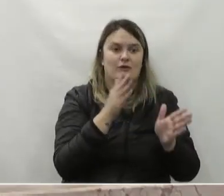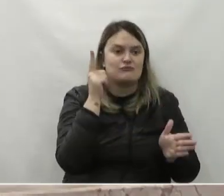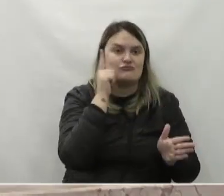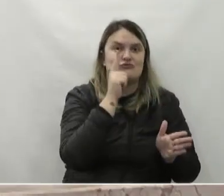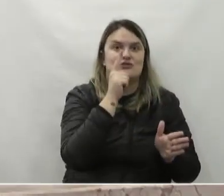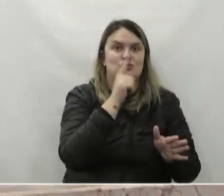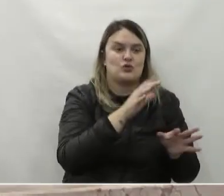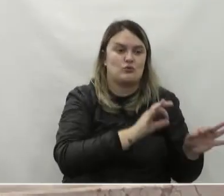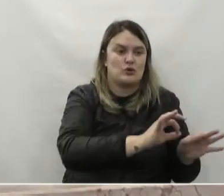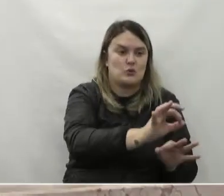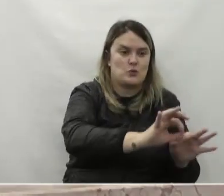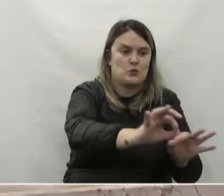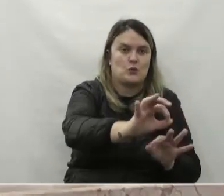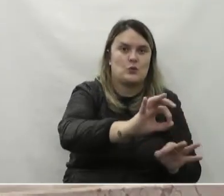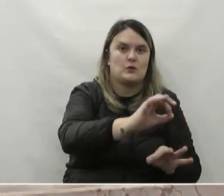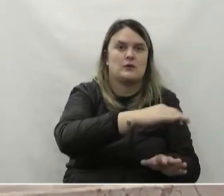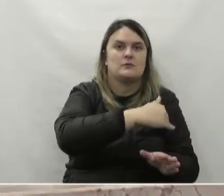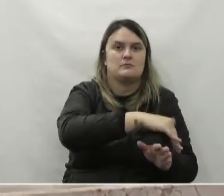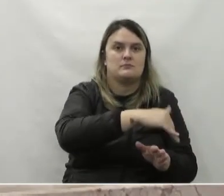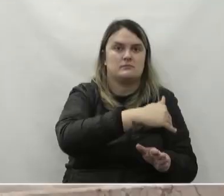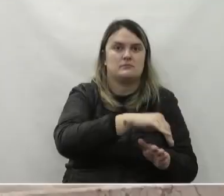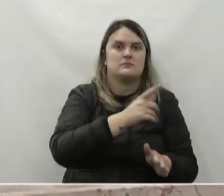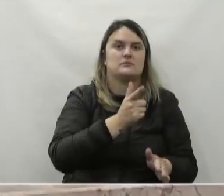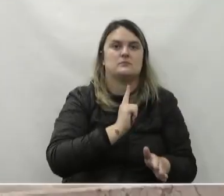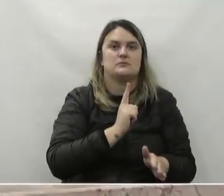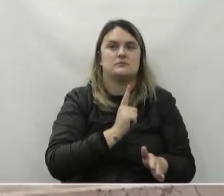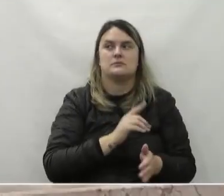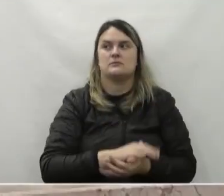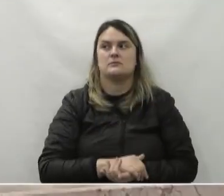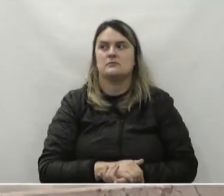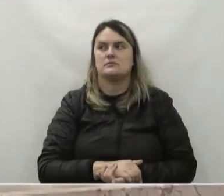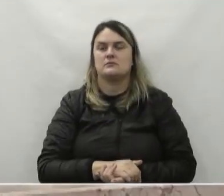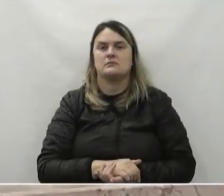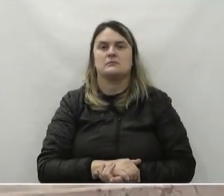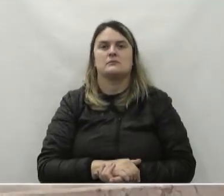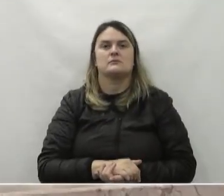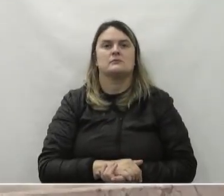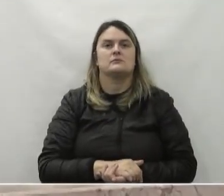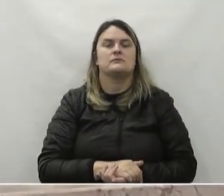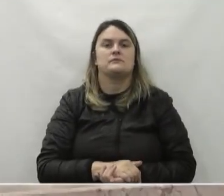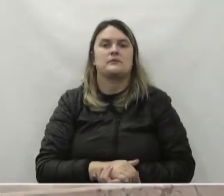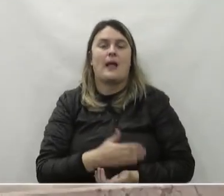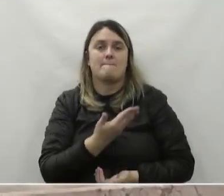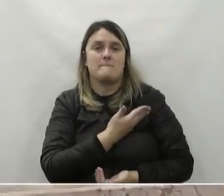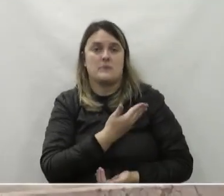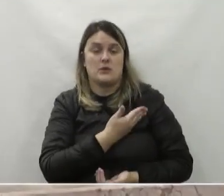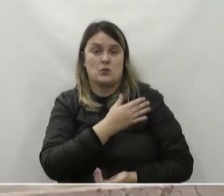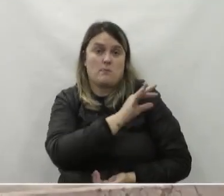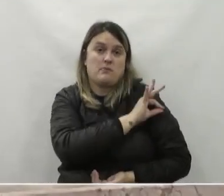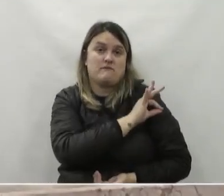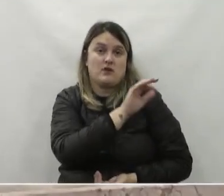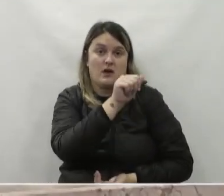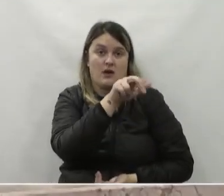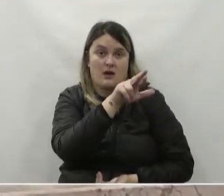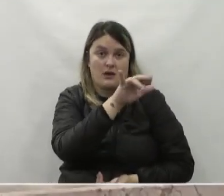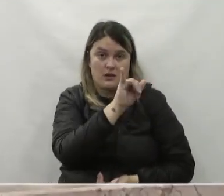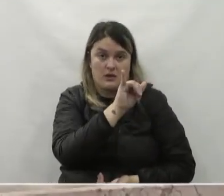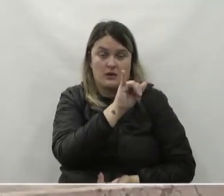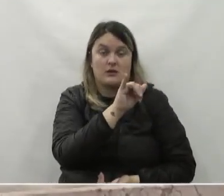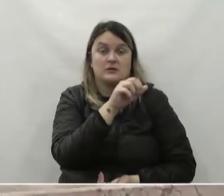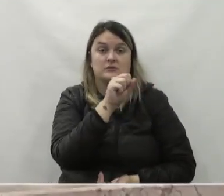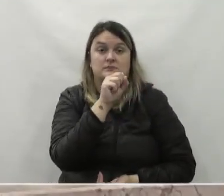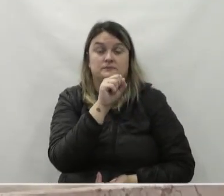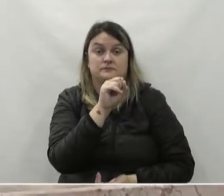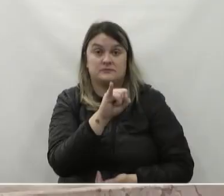está solicitando aí, desde o começo do mandato do nosso amigo prefeito Ari, que se fosse